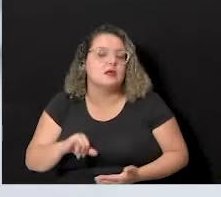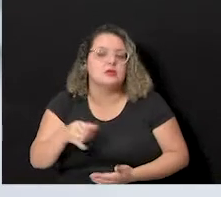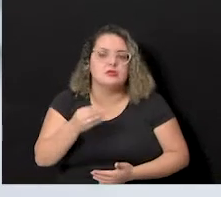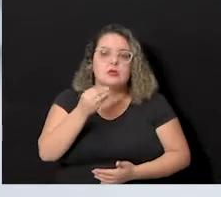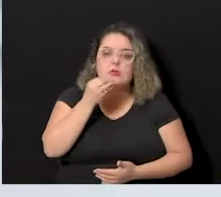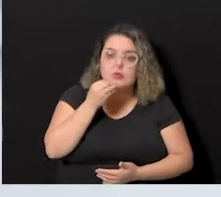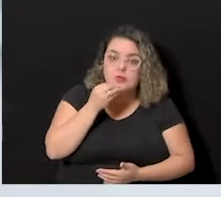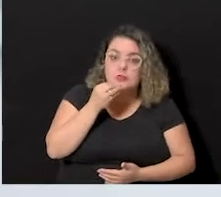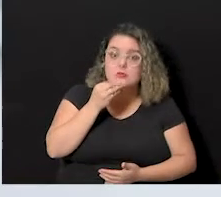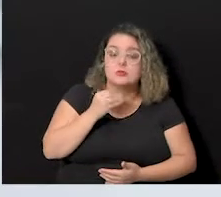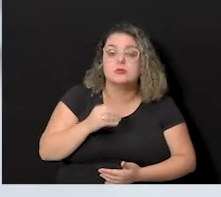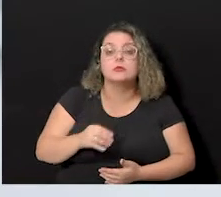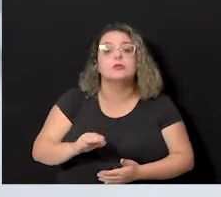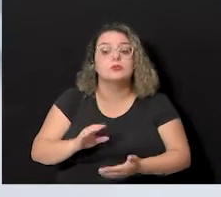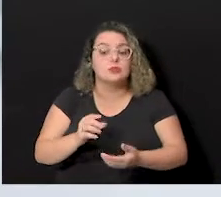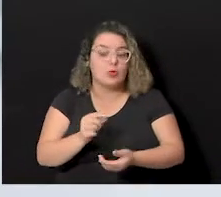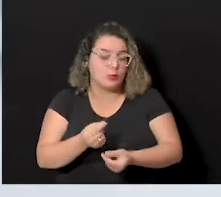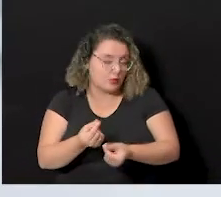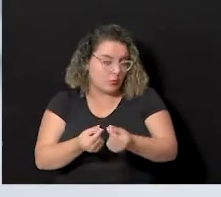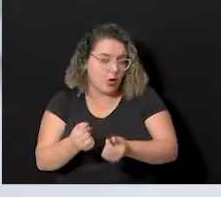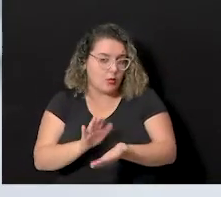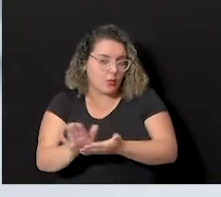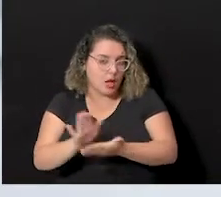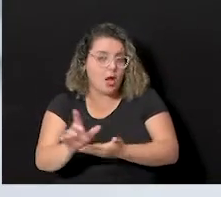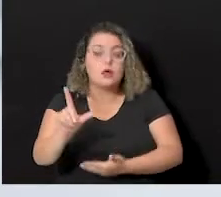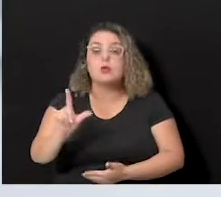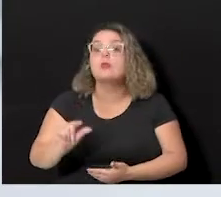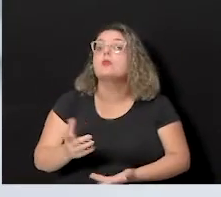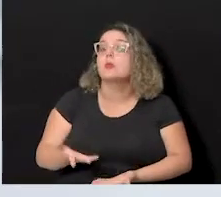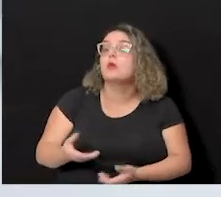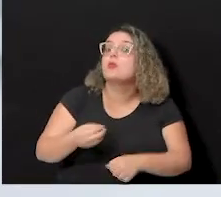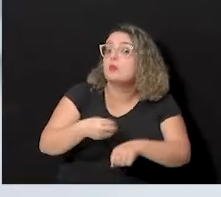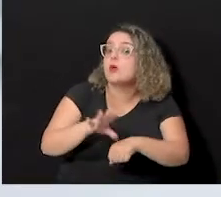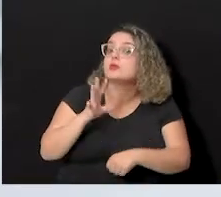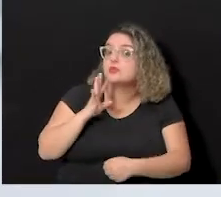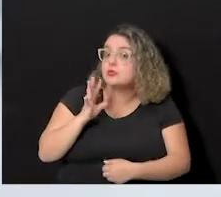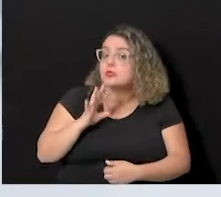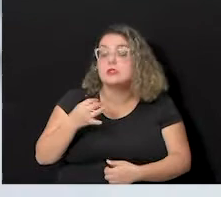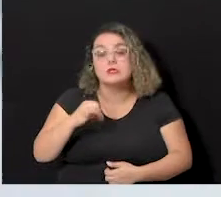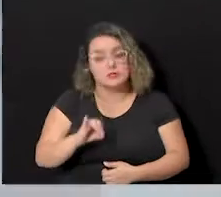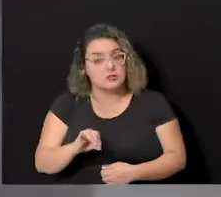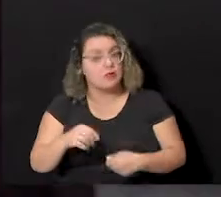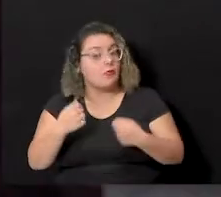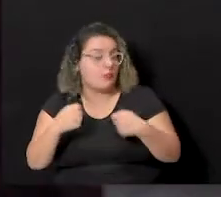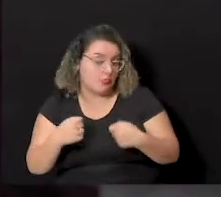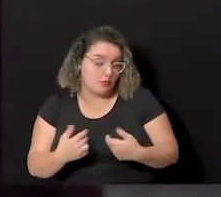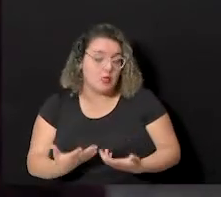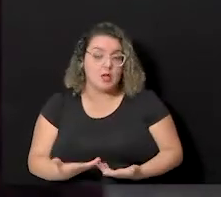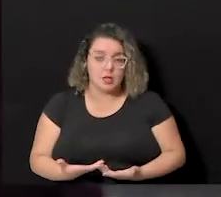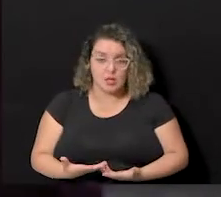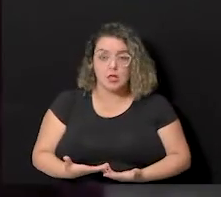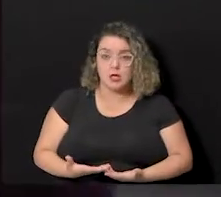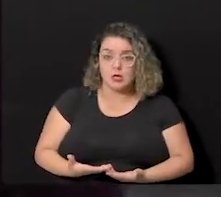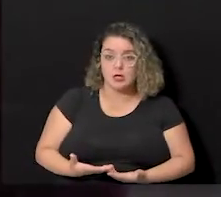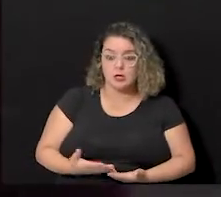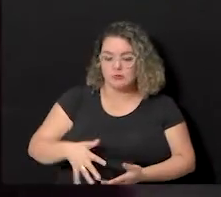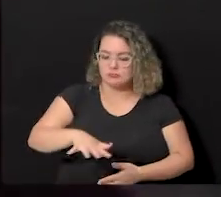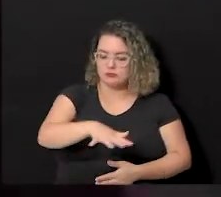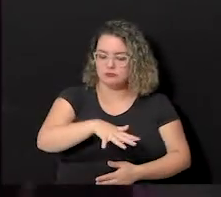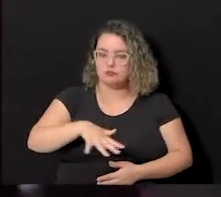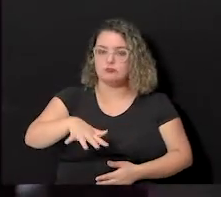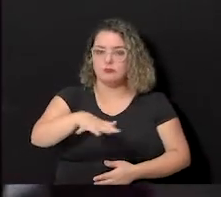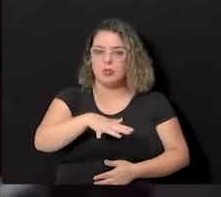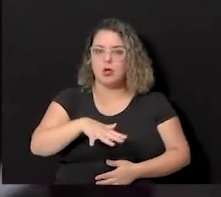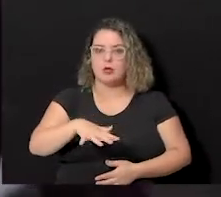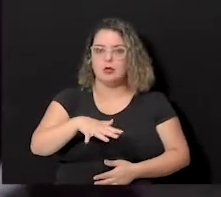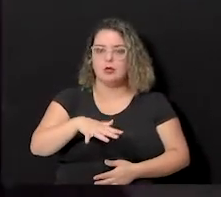oportunidades em diversos segmentos que tornam o seu custo de vida menor. Uma dica legal também é, se for viável para você, se você tem uma